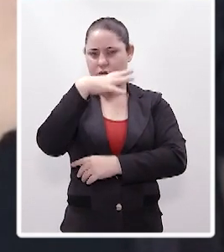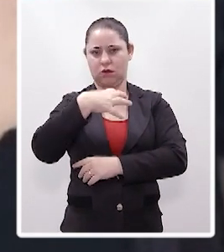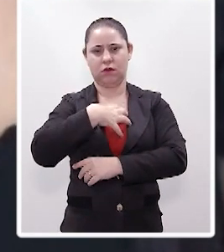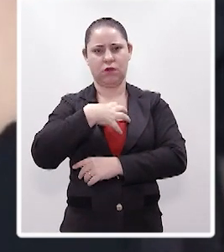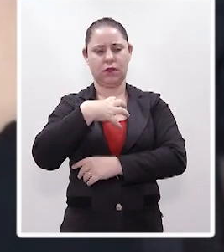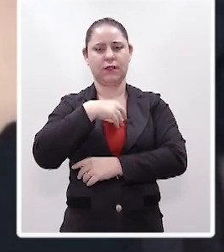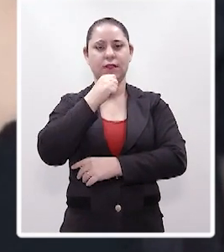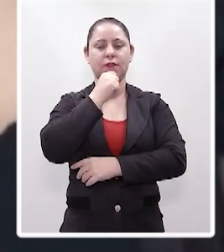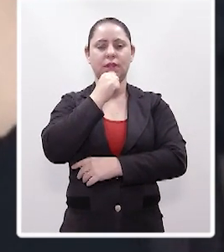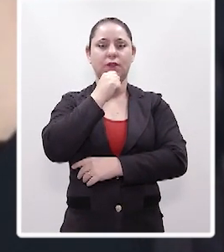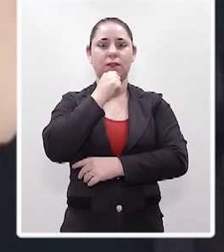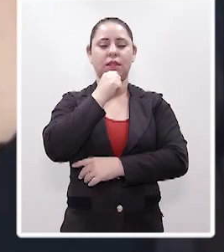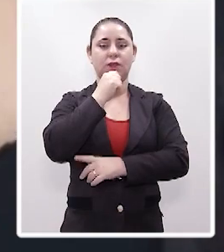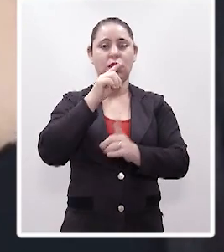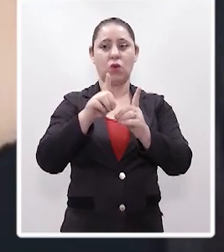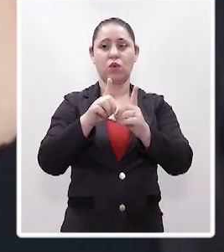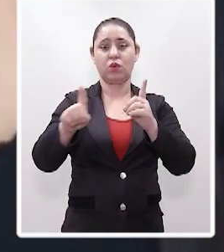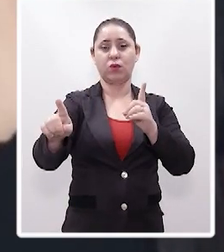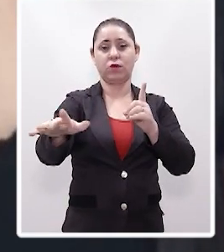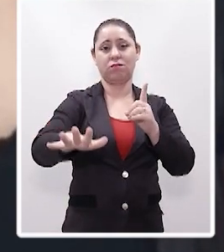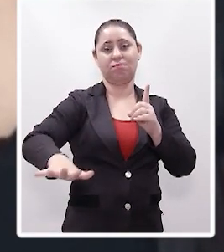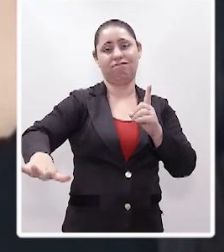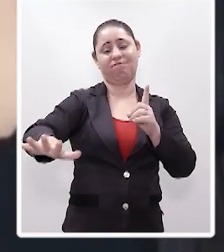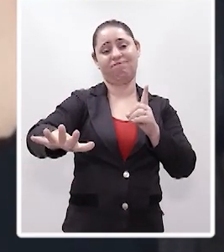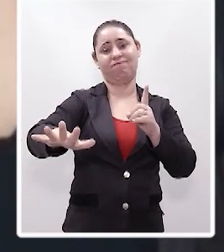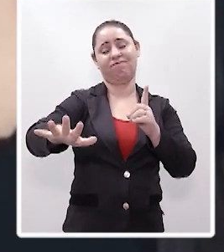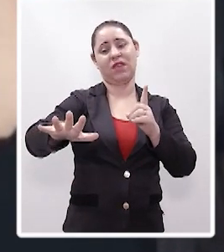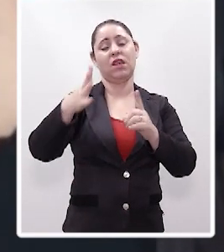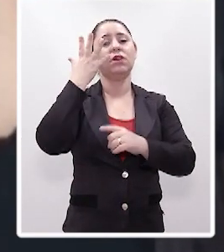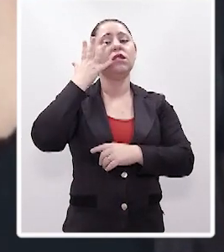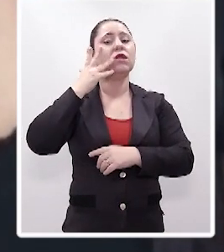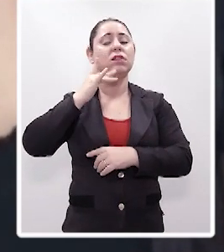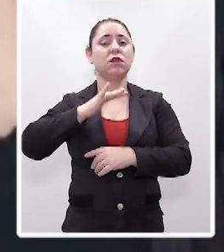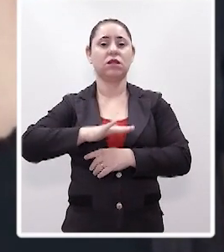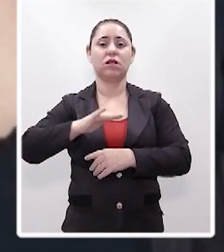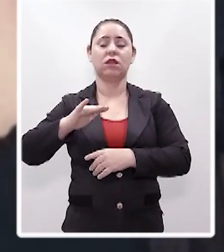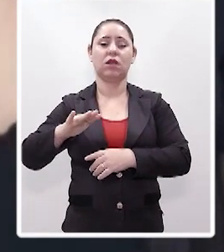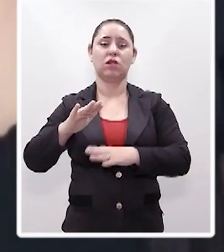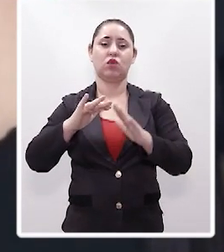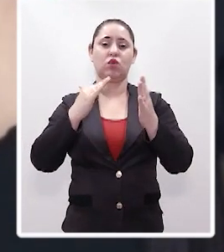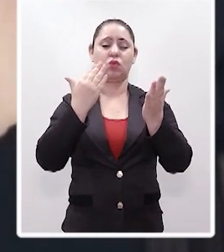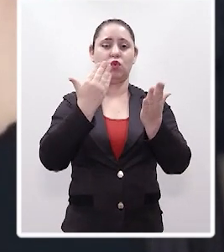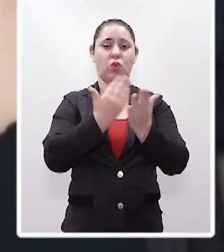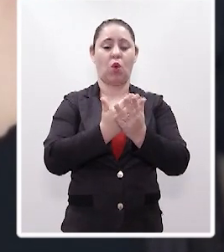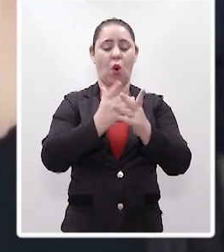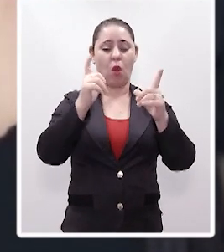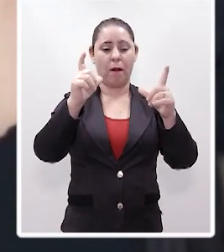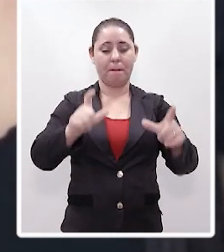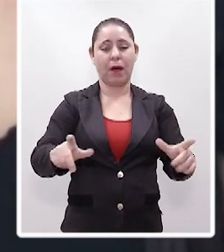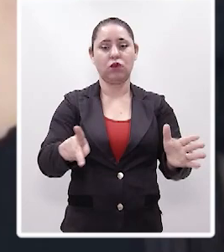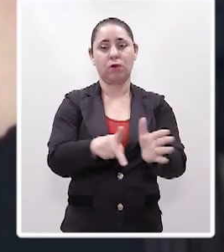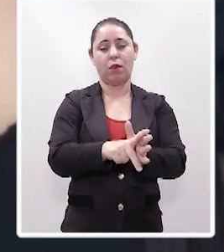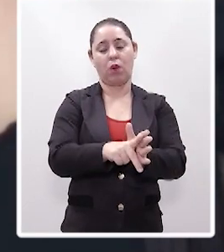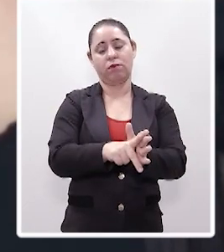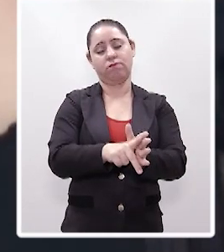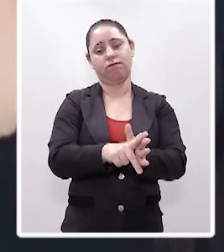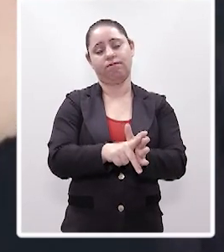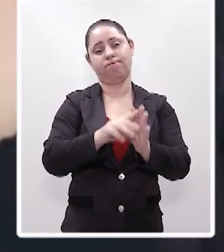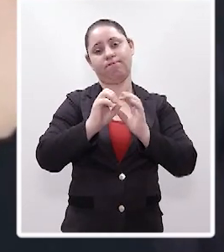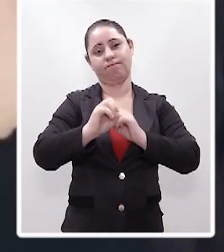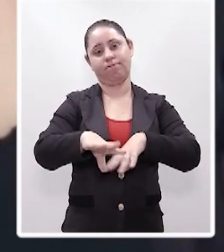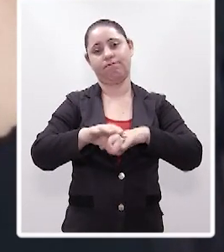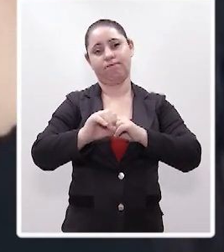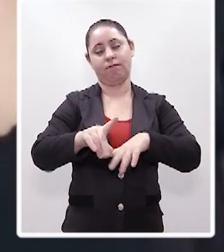ainda sentem, né, com esse distanciamento das crianças da escola, do espaço escolar.